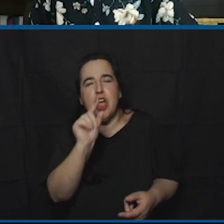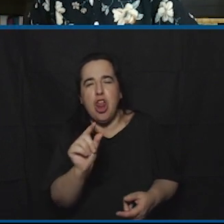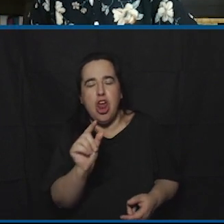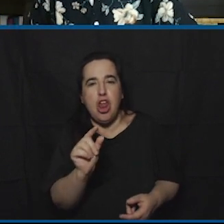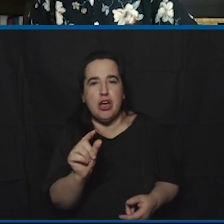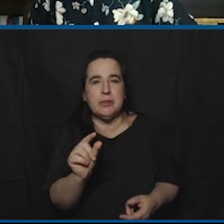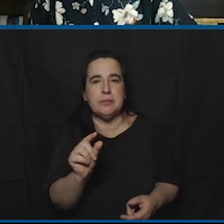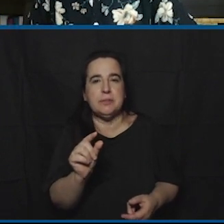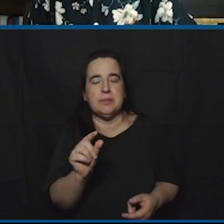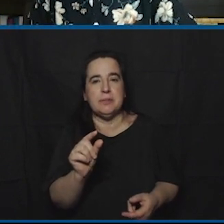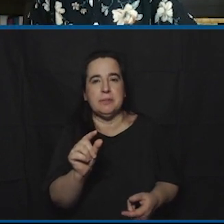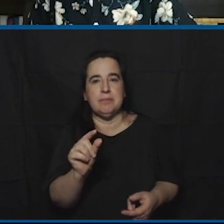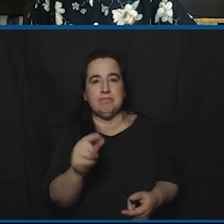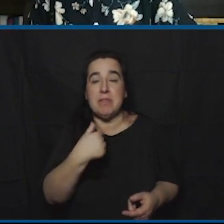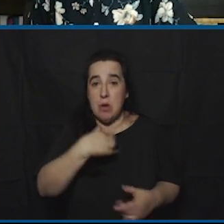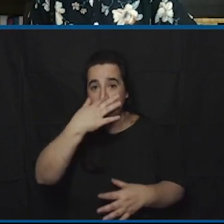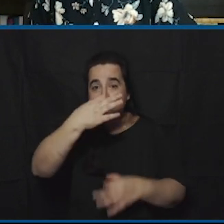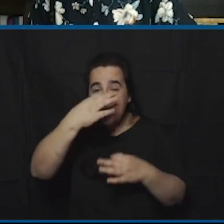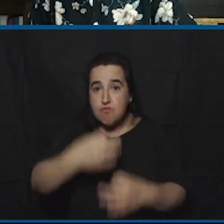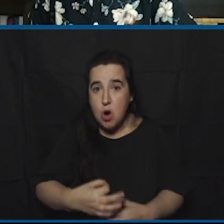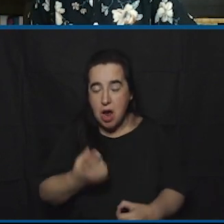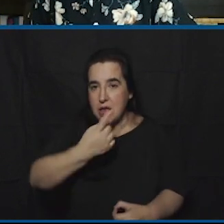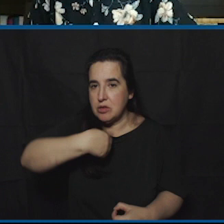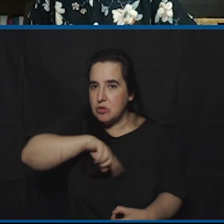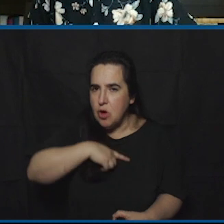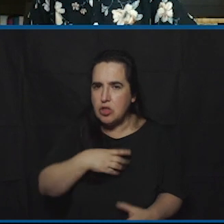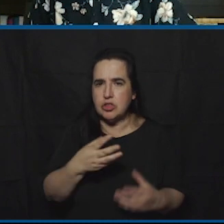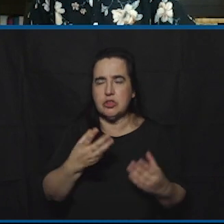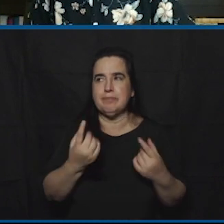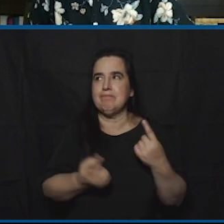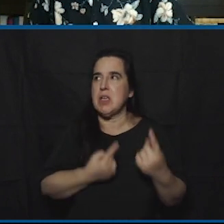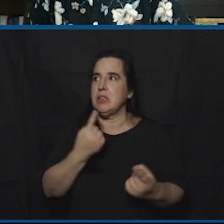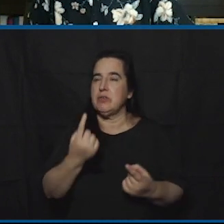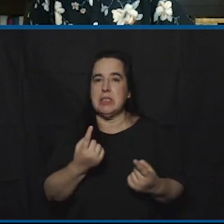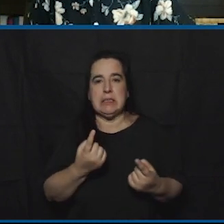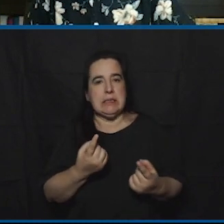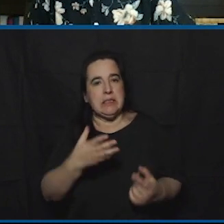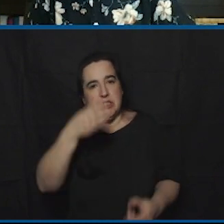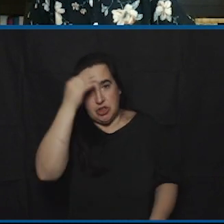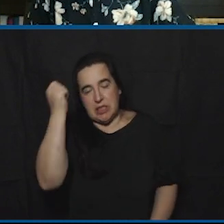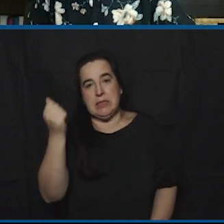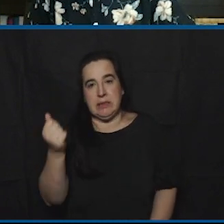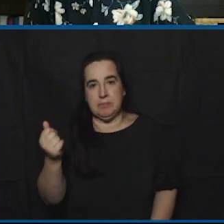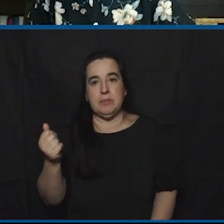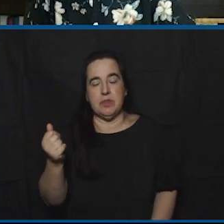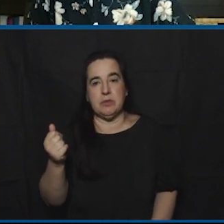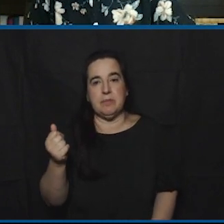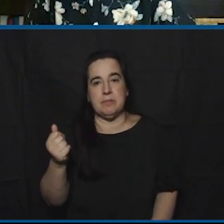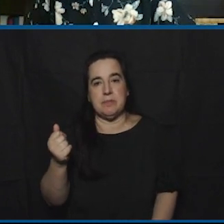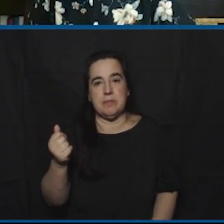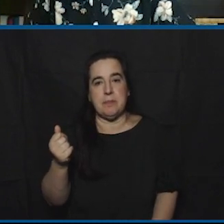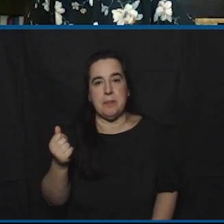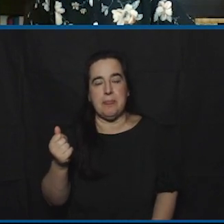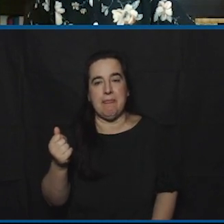explicação que acredito que muitos de nós, às vezes, podemos esquecer na nossa